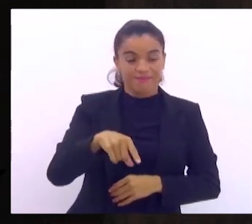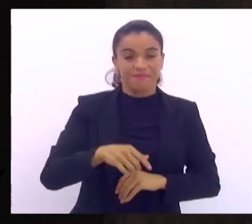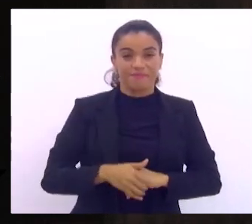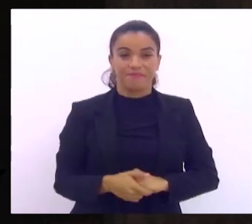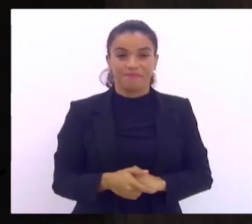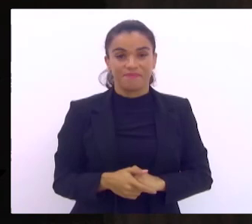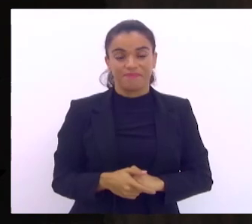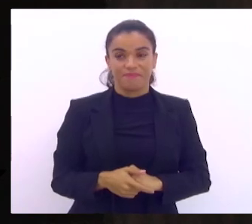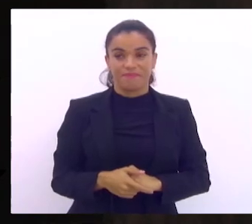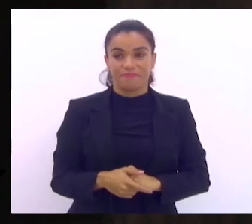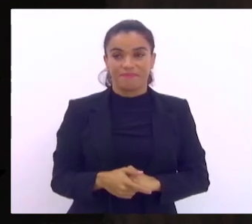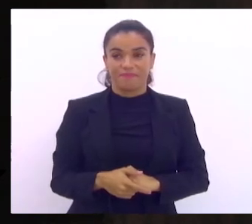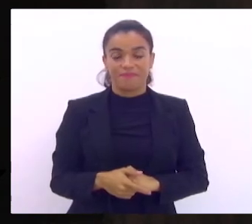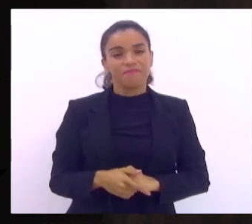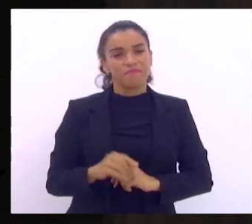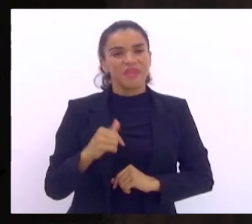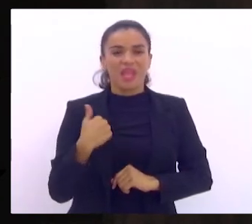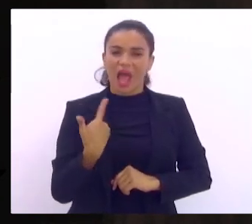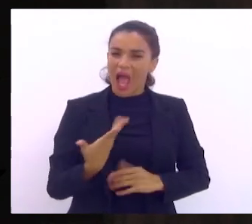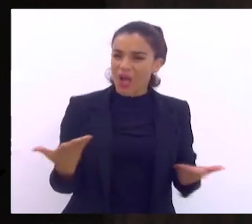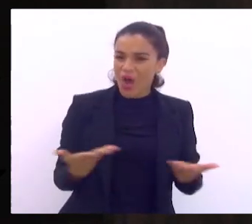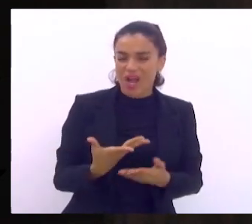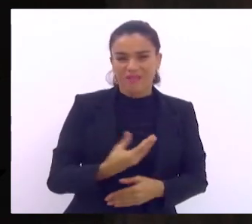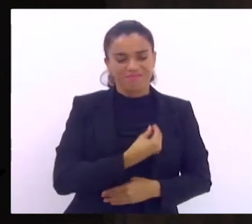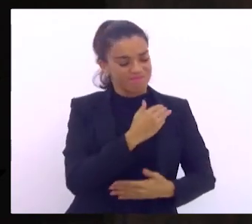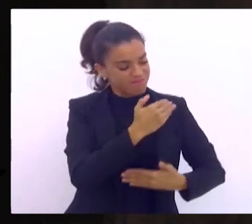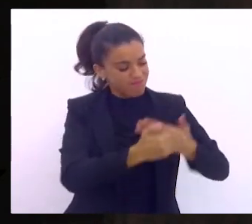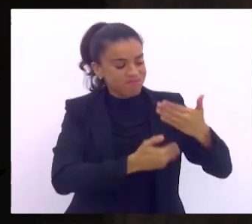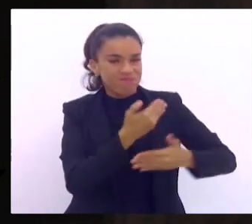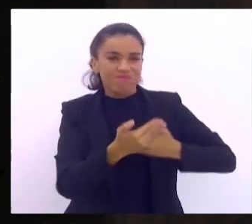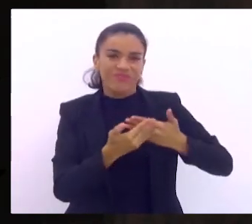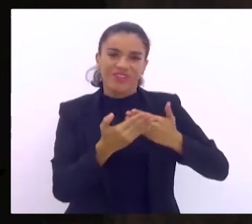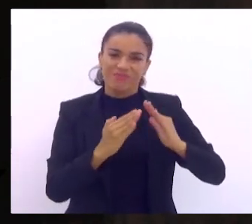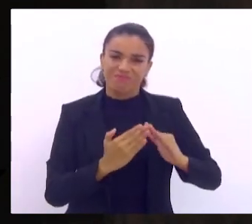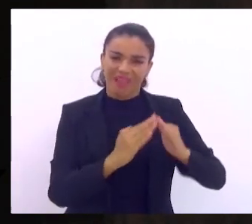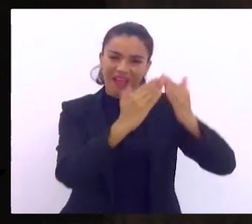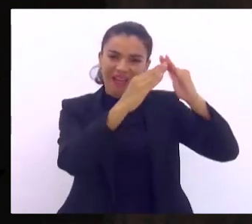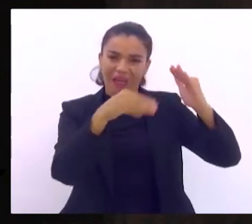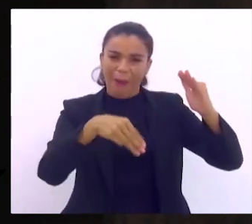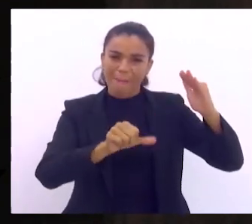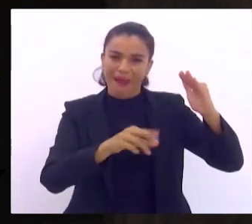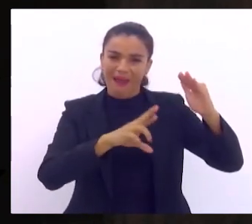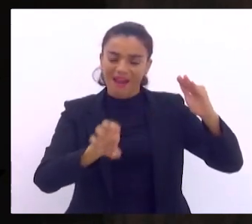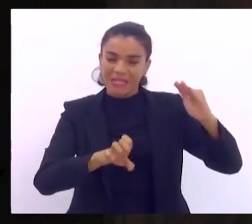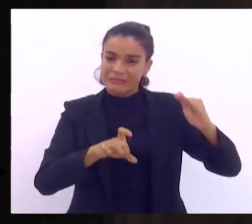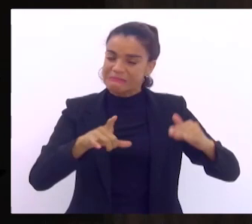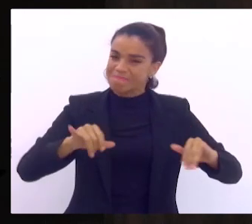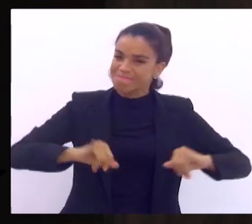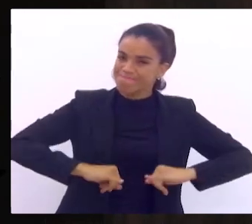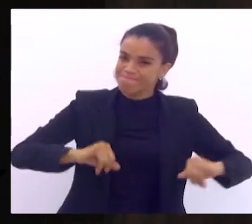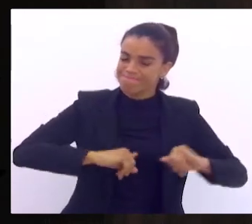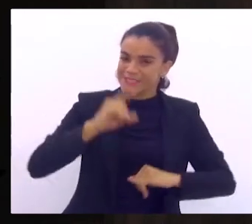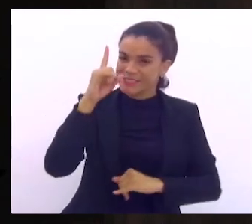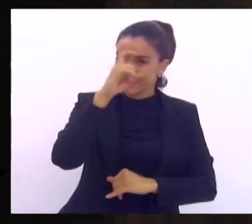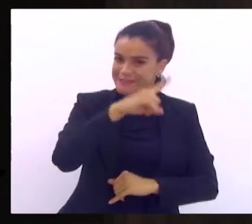E temos vivido dias terríveis lá, muito em função do que se viu nos noticiários nos últimos